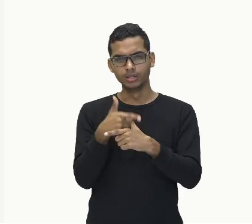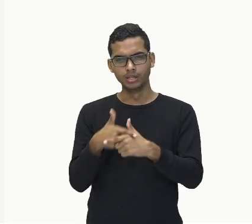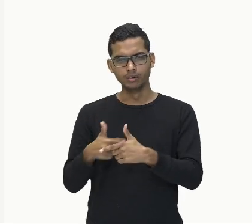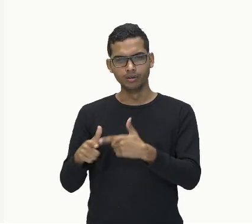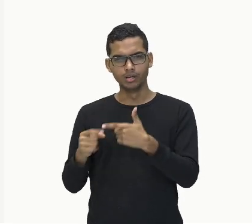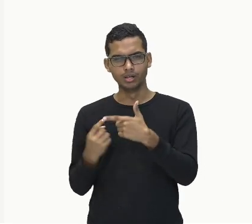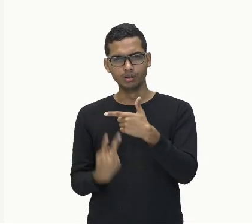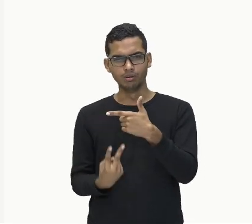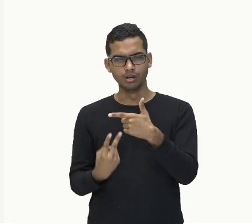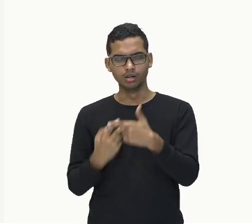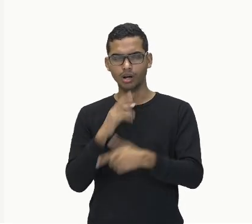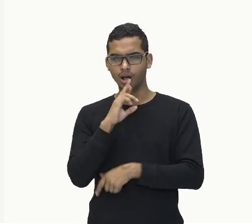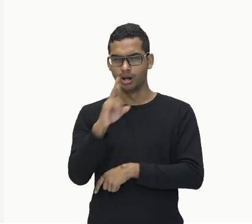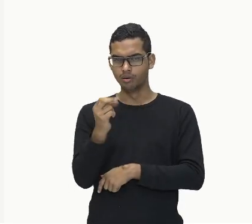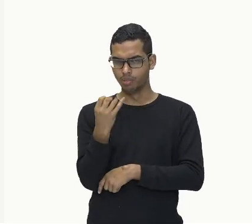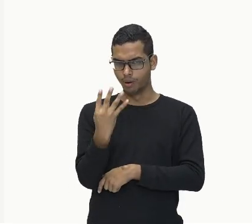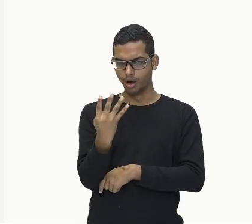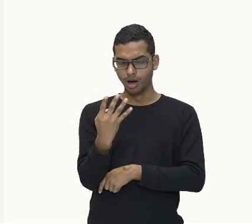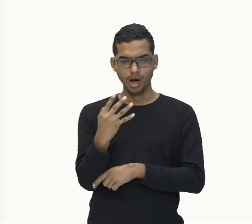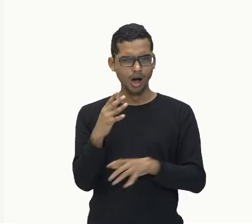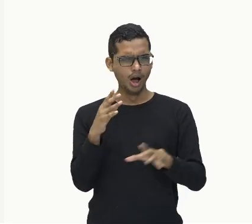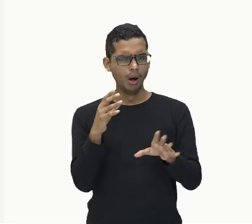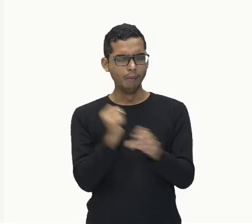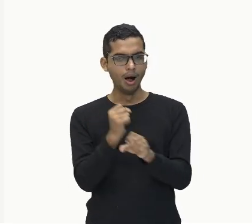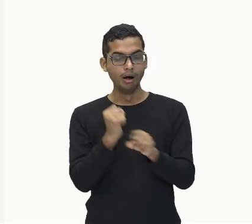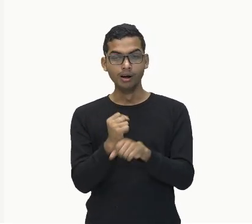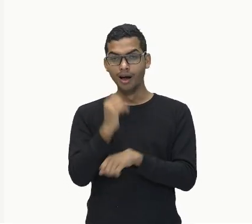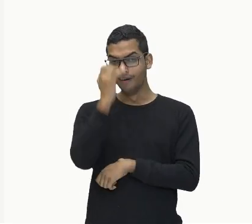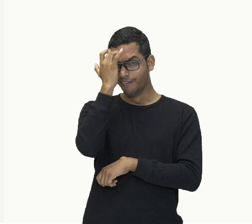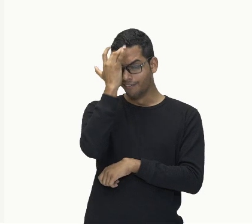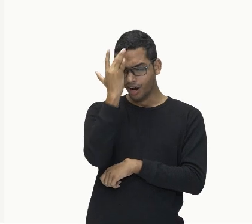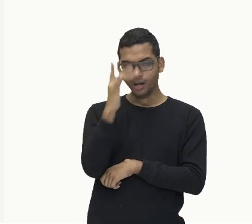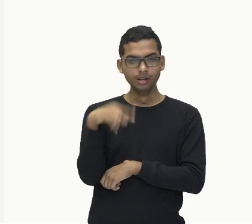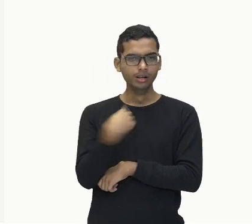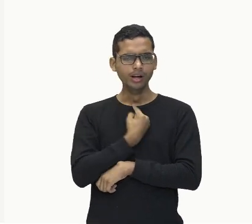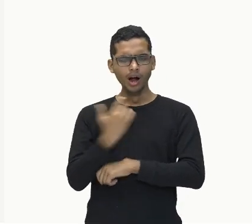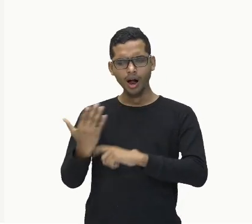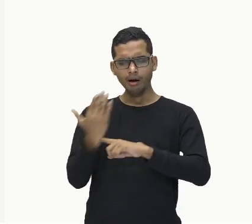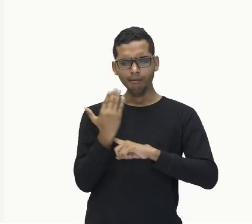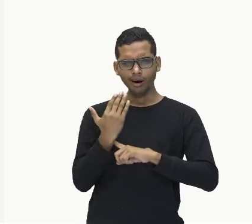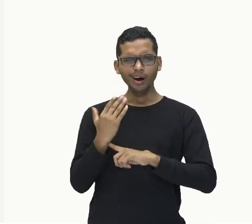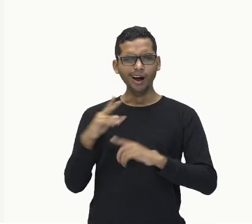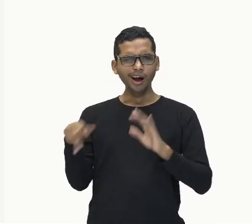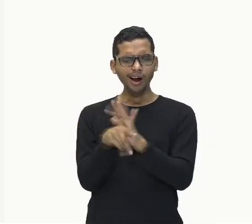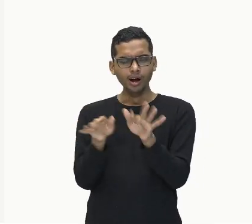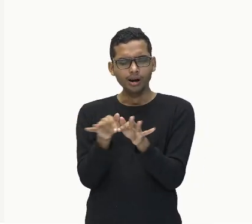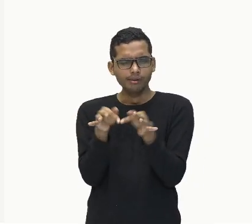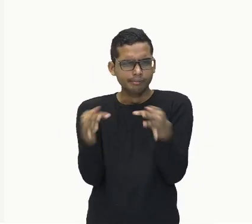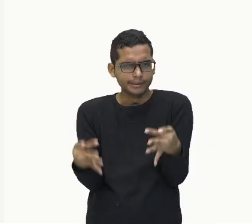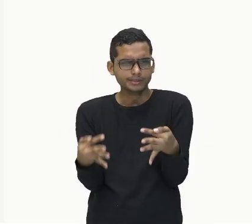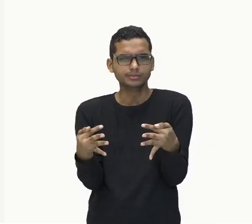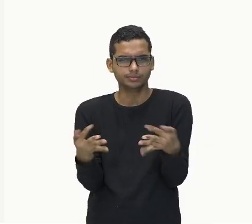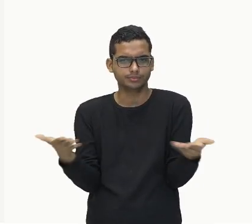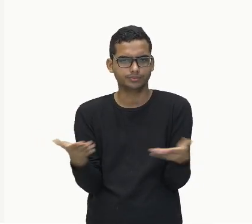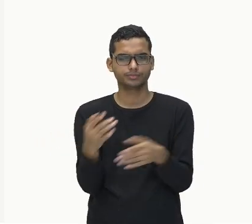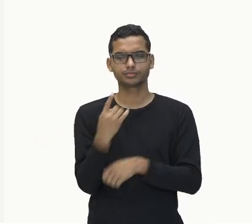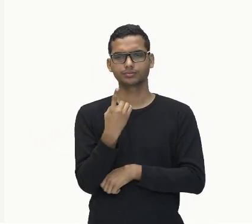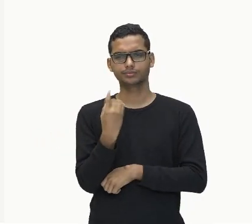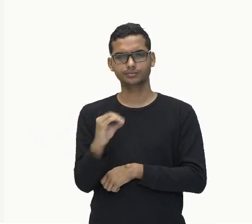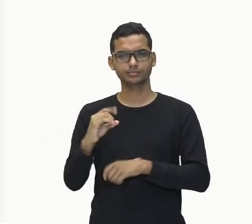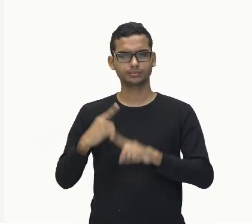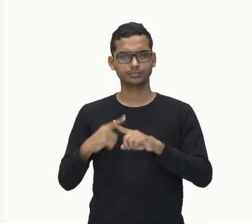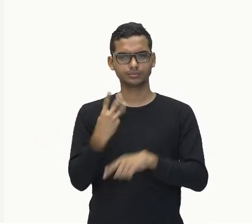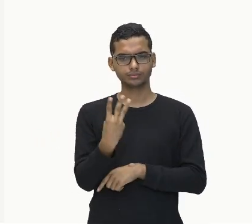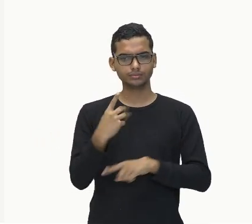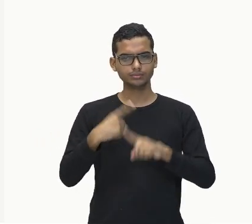Então, vejam que o nosso cálculo facilitou ali quando a gente fez a simplificação. Ficamos com 10 vezes 3